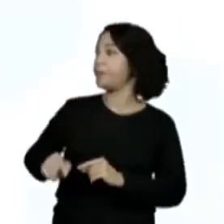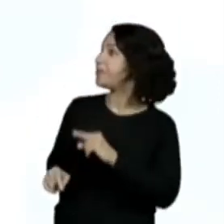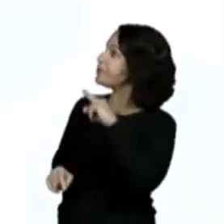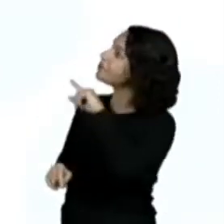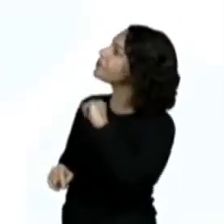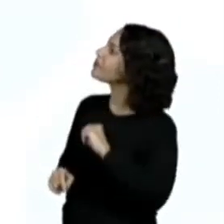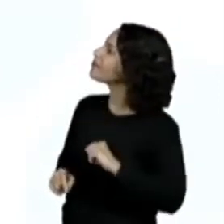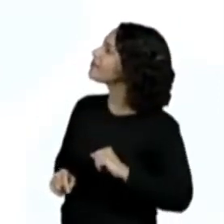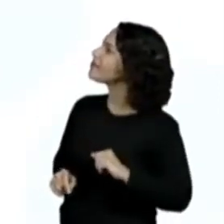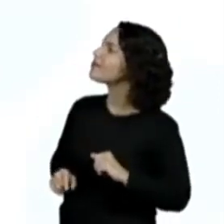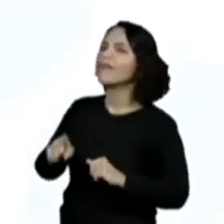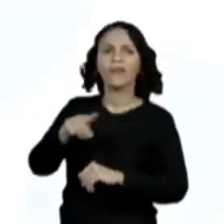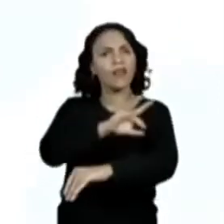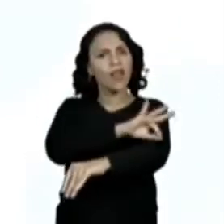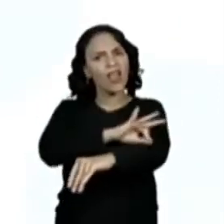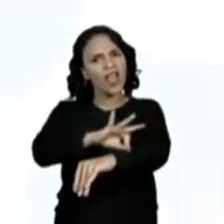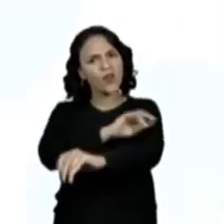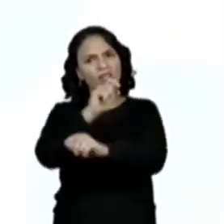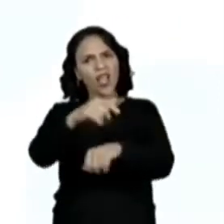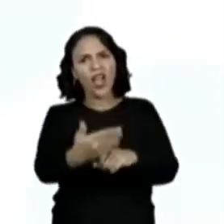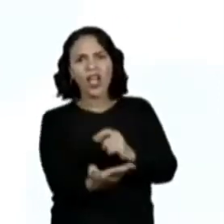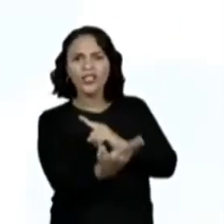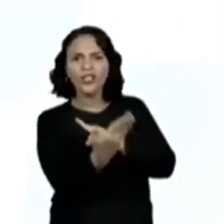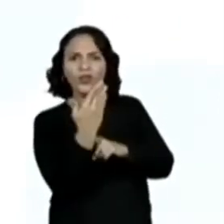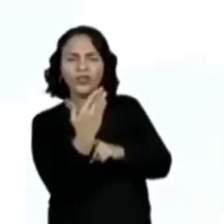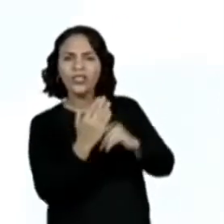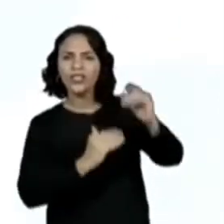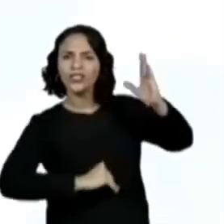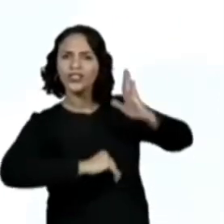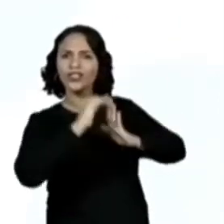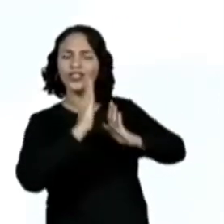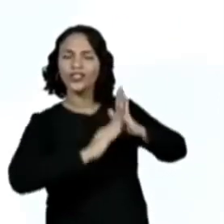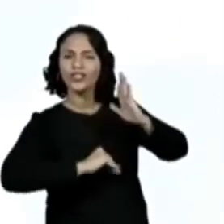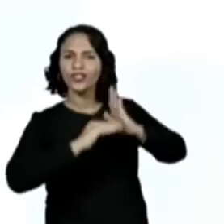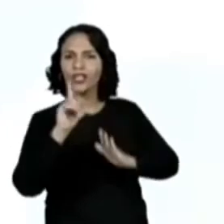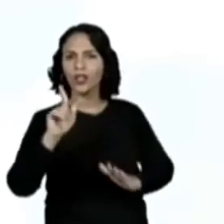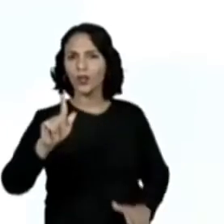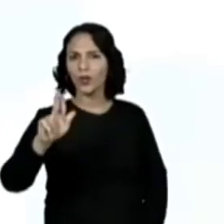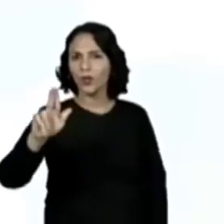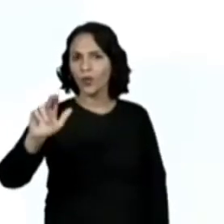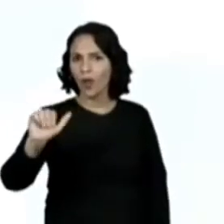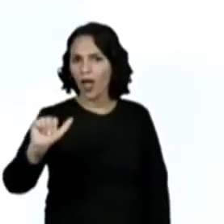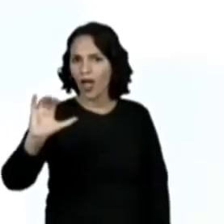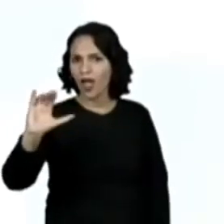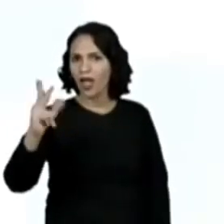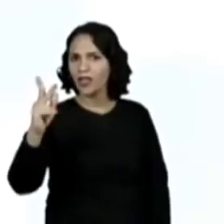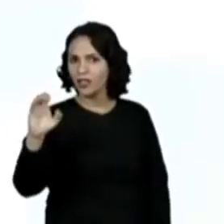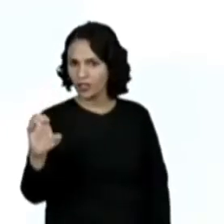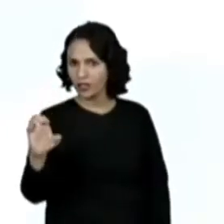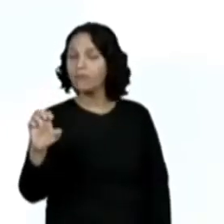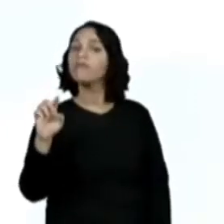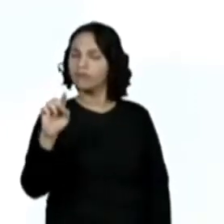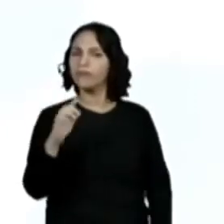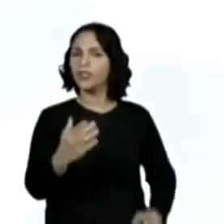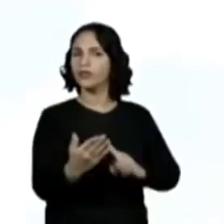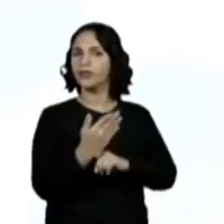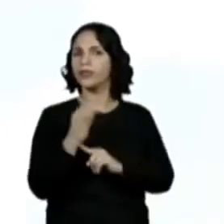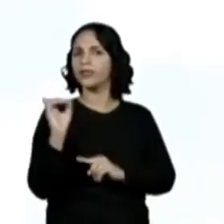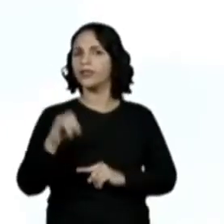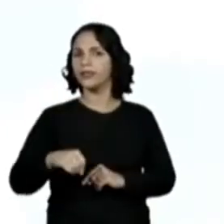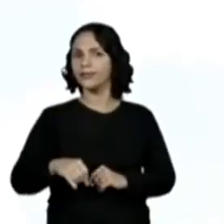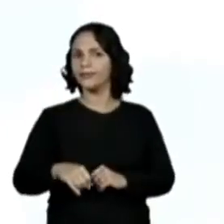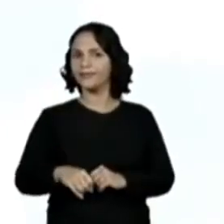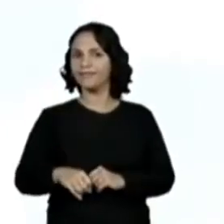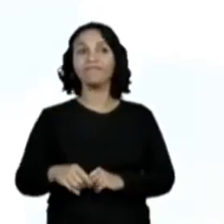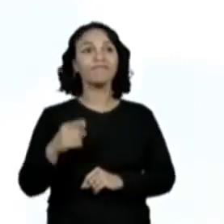se a palavra régua nos ajuda a escrever guache. Na verdade, eu já me recordei porque ajuda. Vejam a